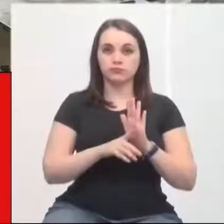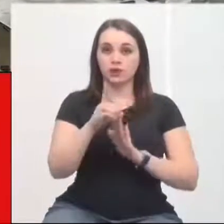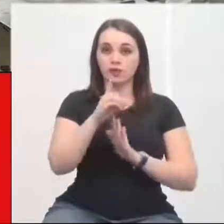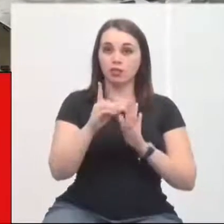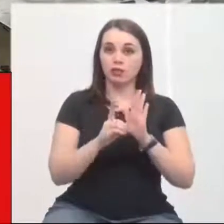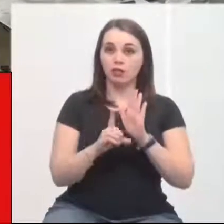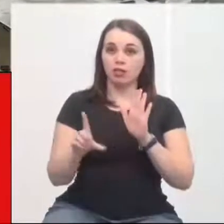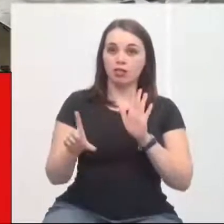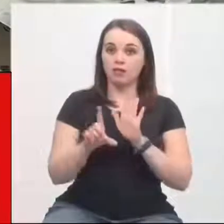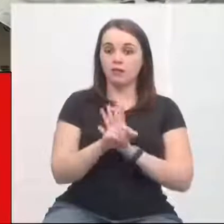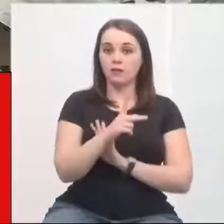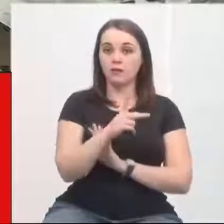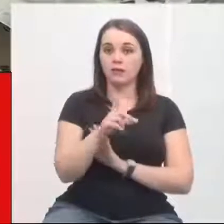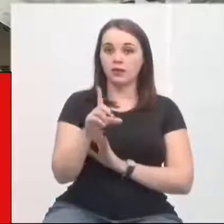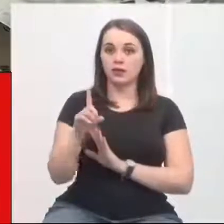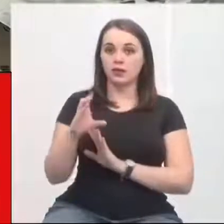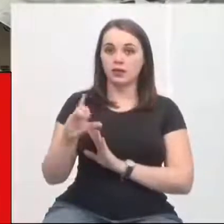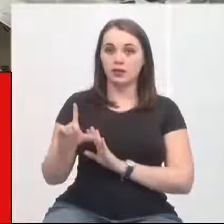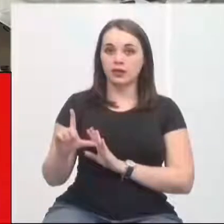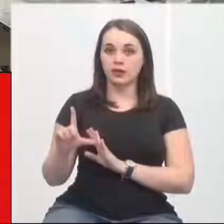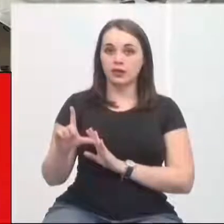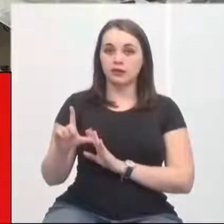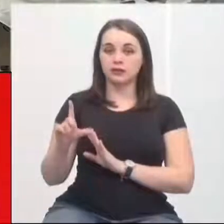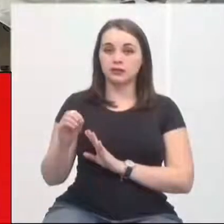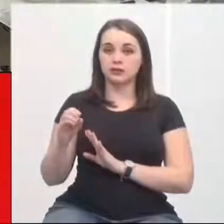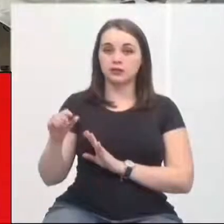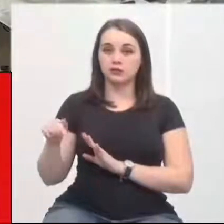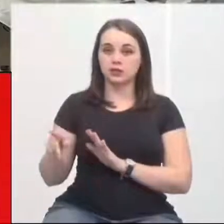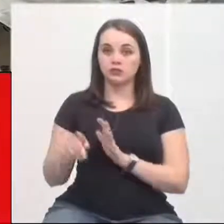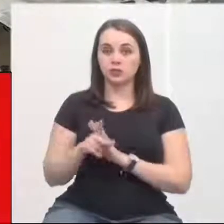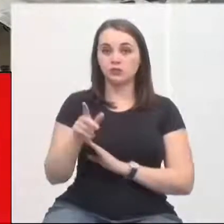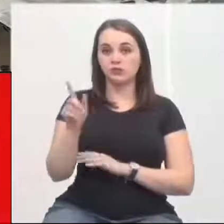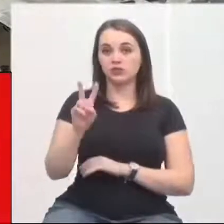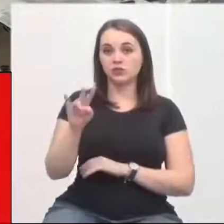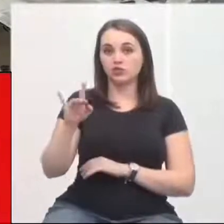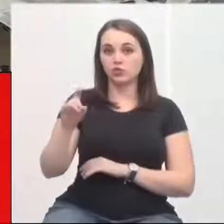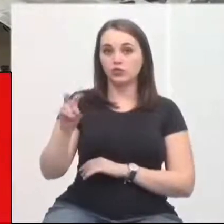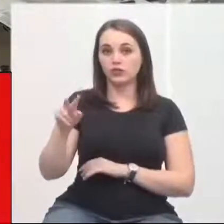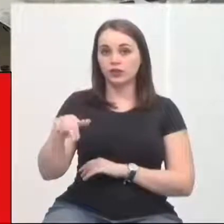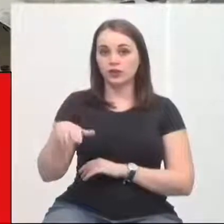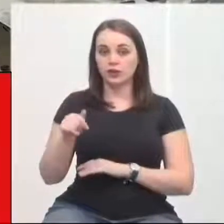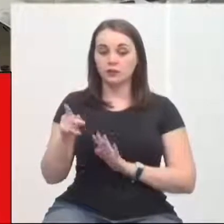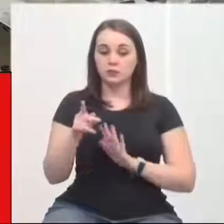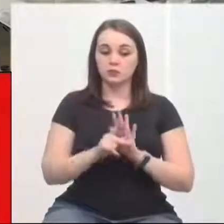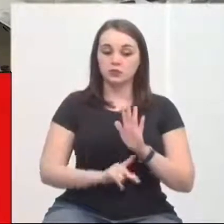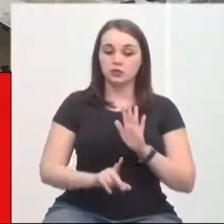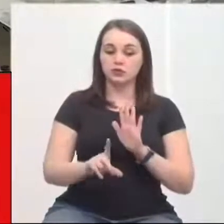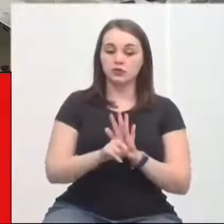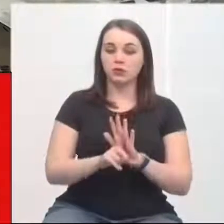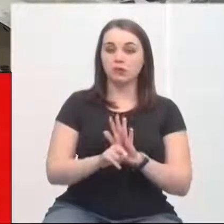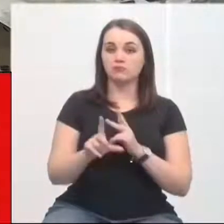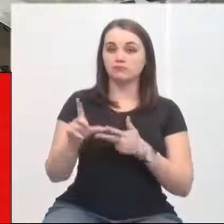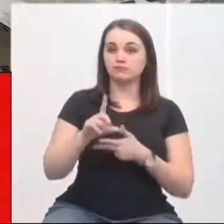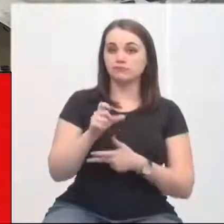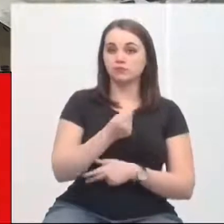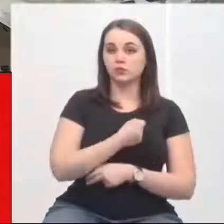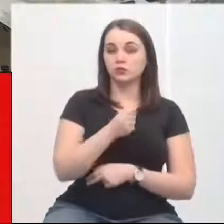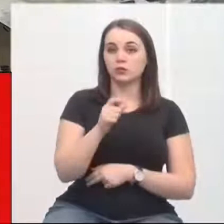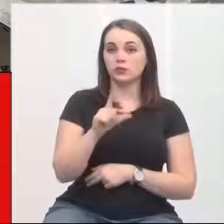legislativo PDL 007/2021, de autoria da vereadora Giovana Mondardo. Projeto de lei do Poder Legislativo